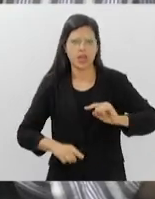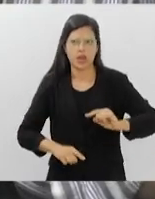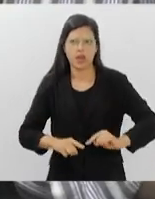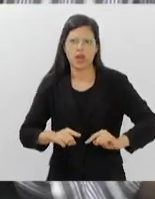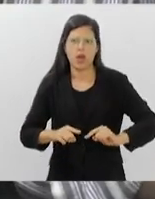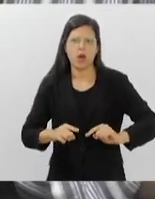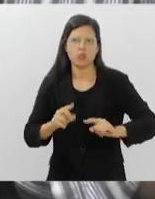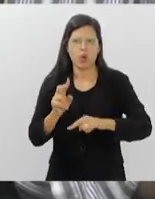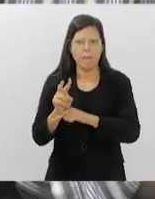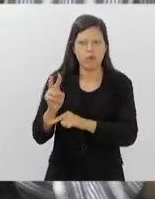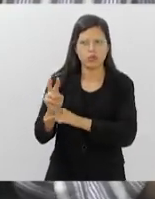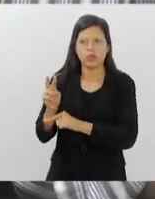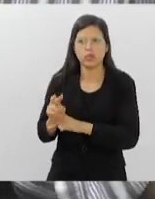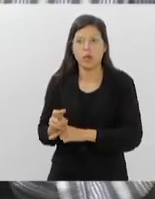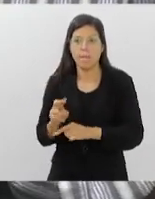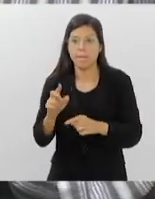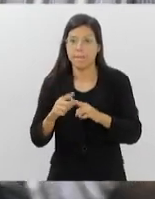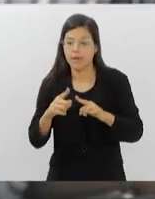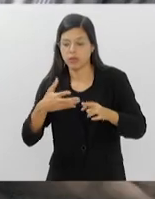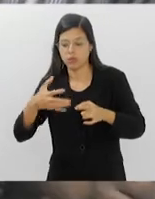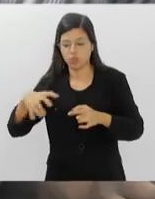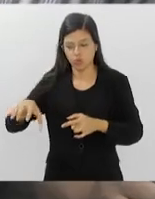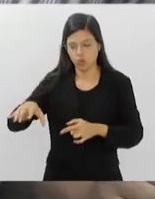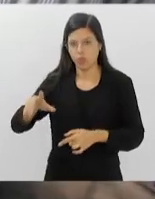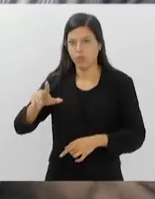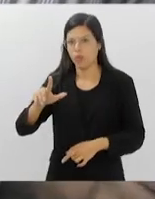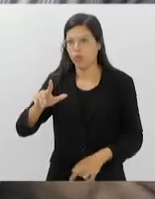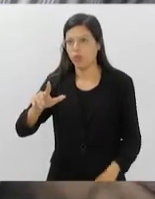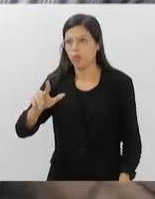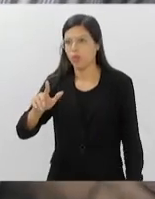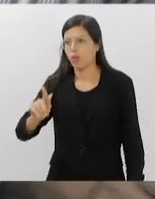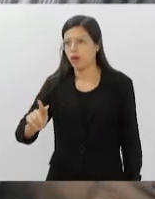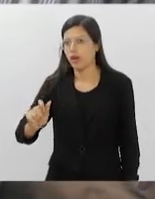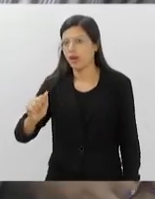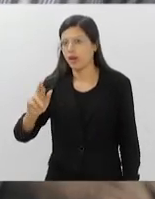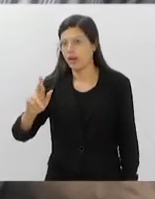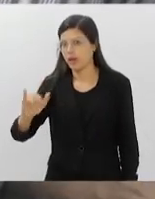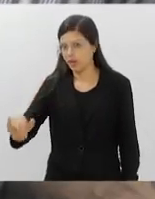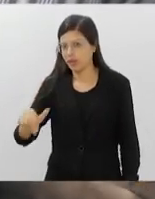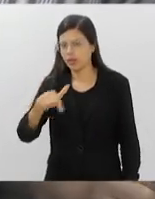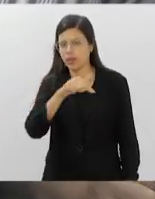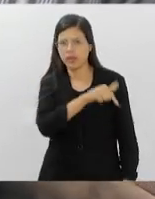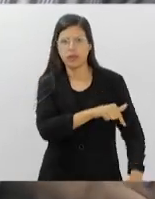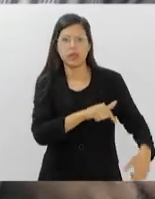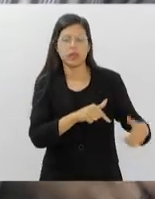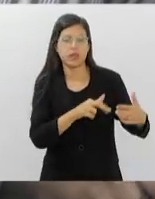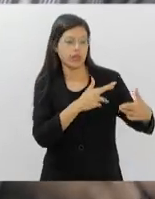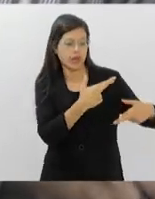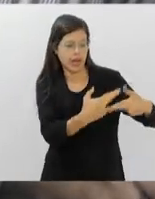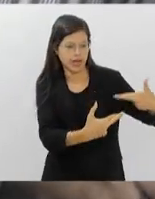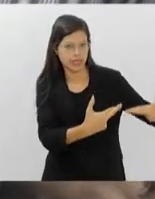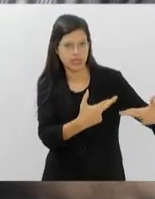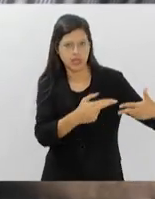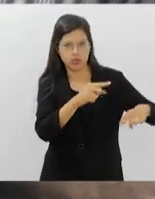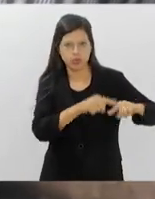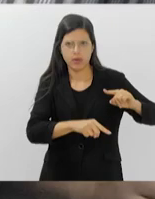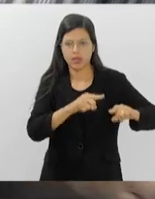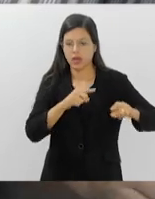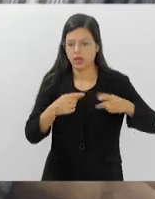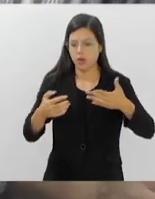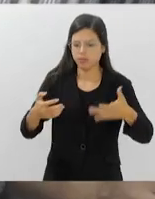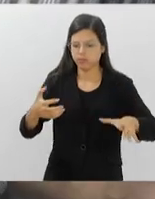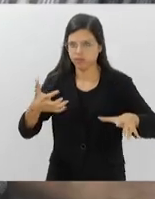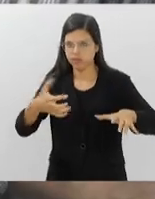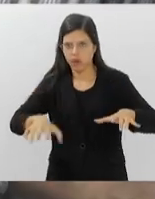catador de lixo é uma categoria que deve ser prestigiada, recicladores de materiais é outra. Então, fez bem